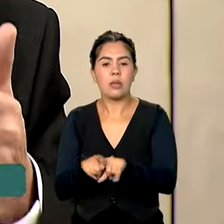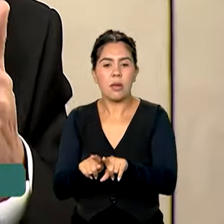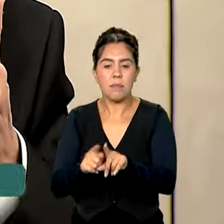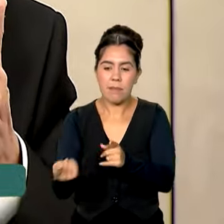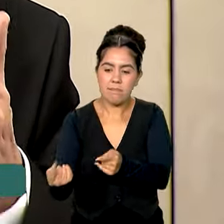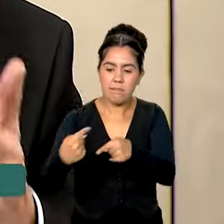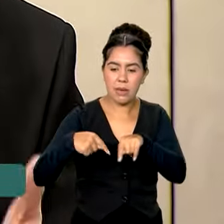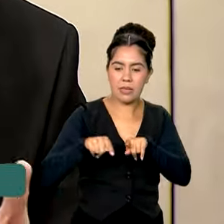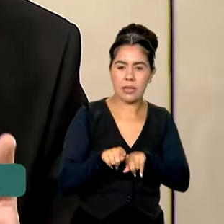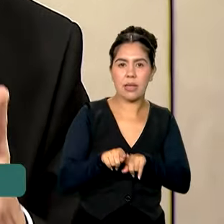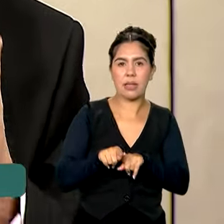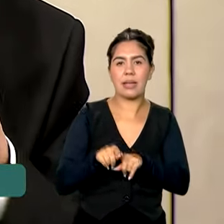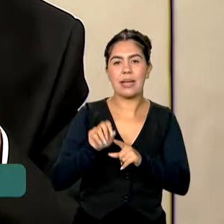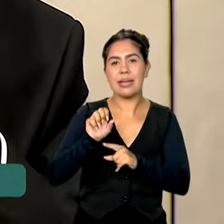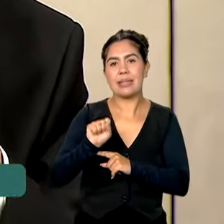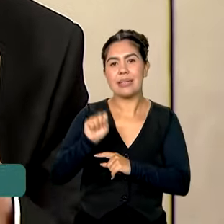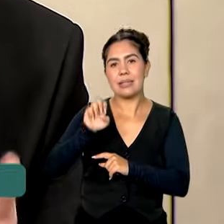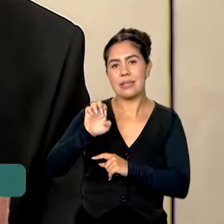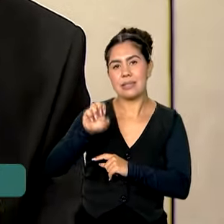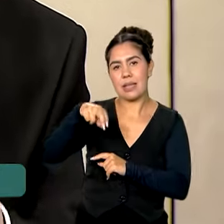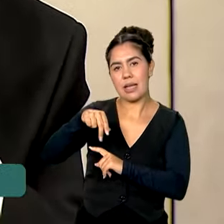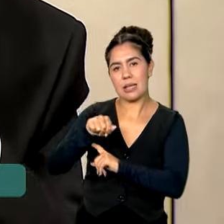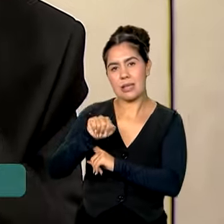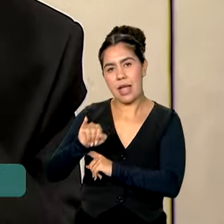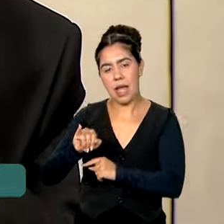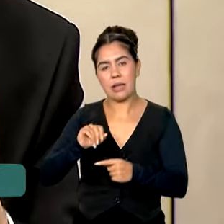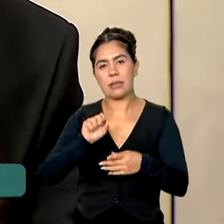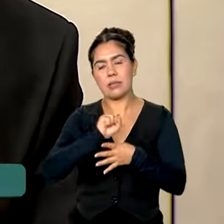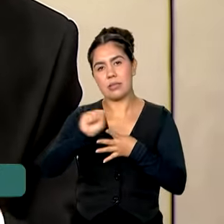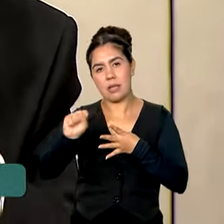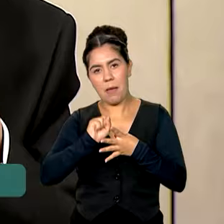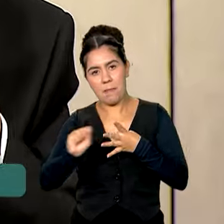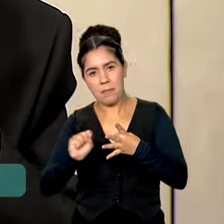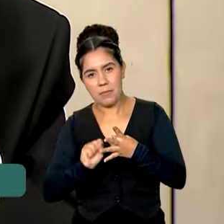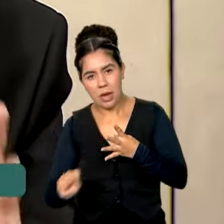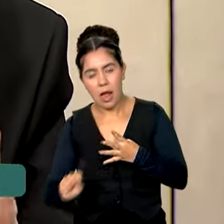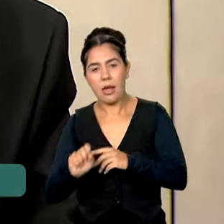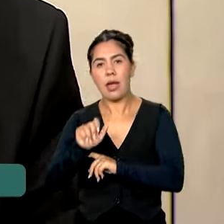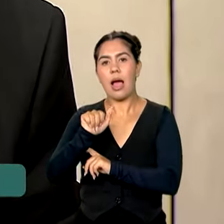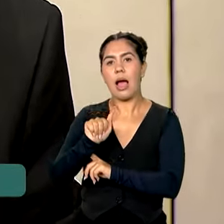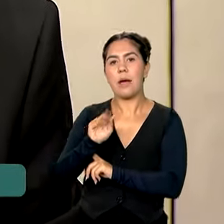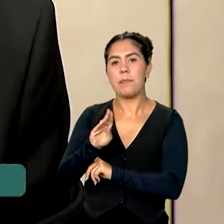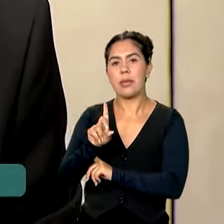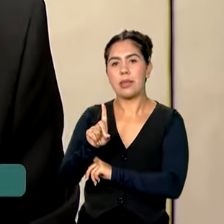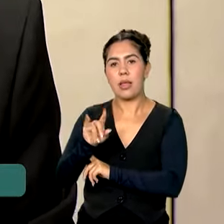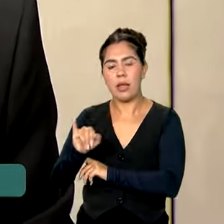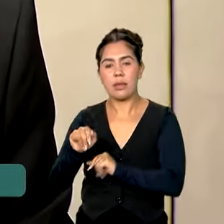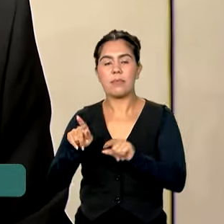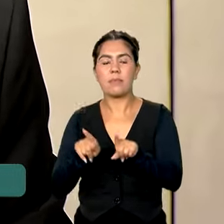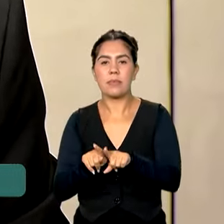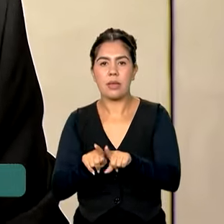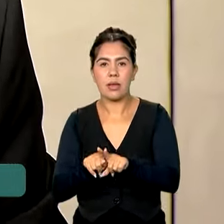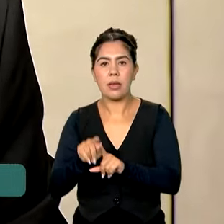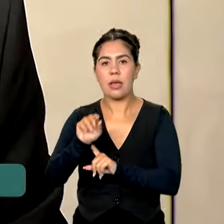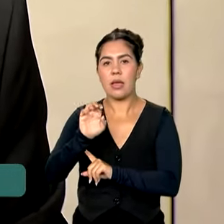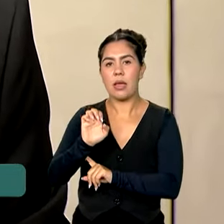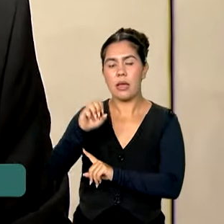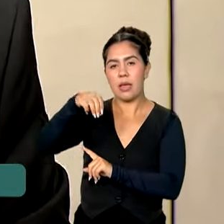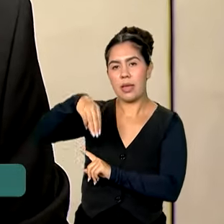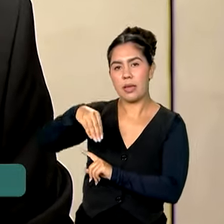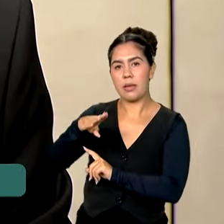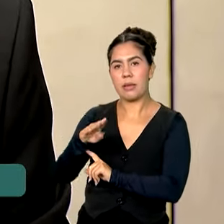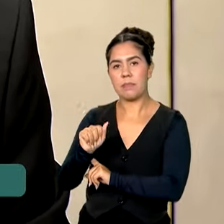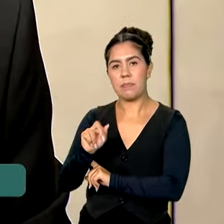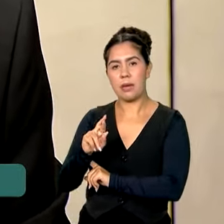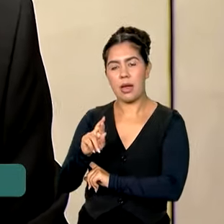Senai, Sebrae, a BDI, FINEP, Embrapi, BNDES, com